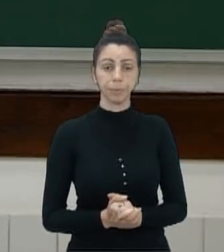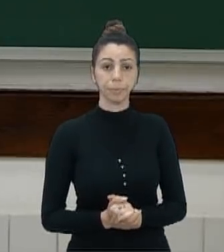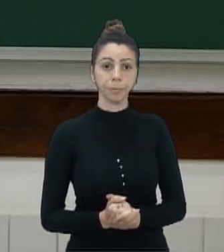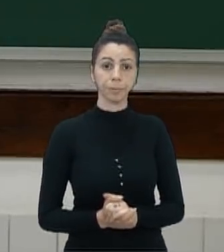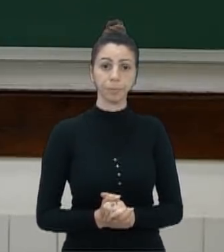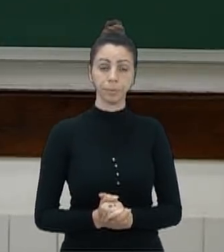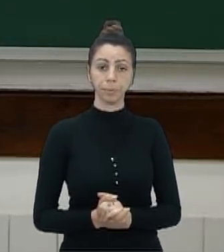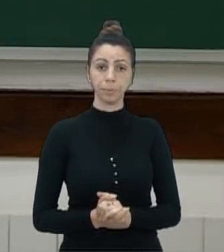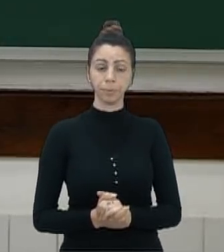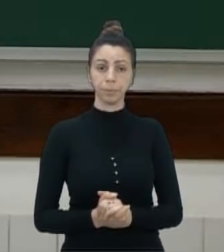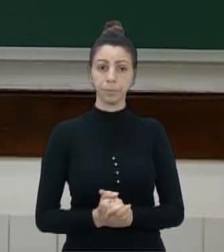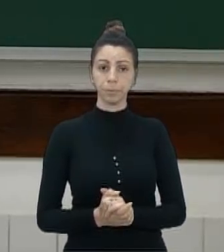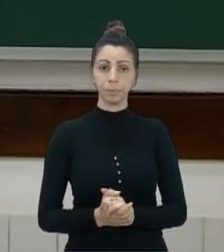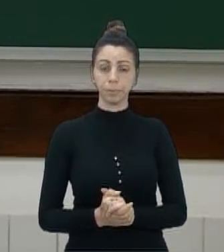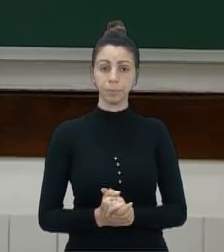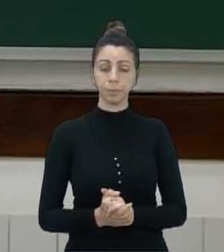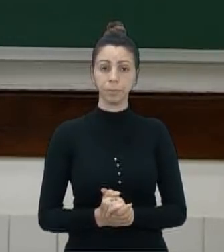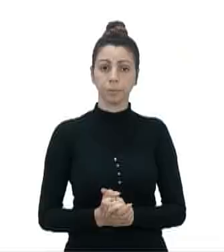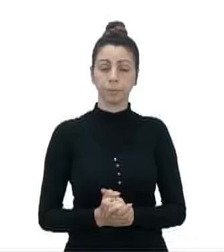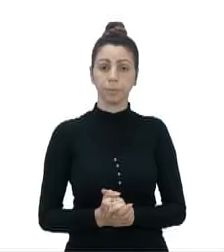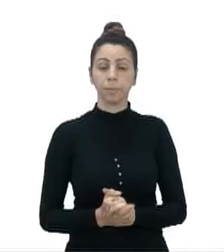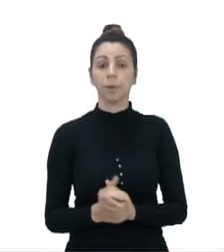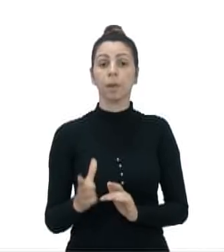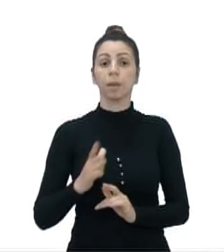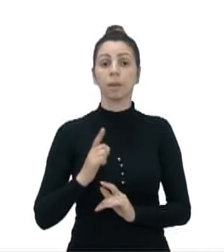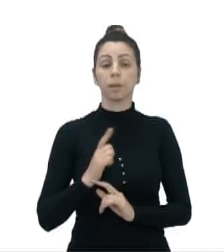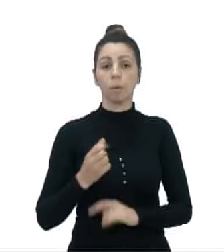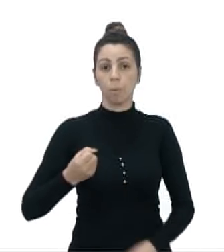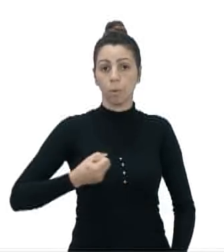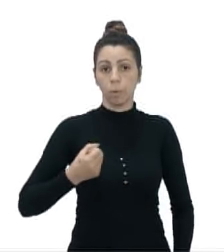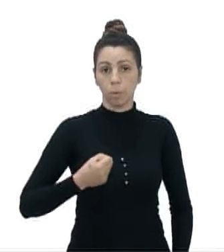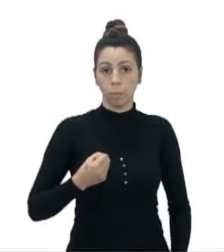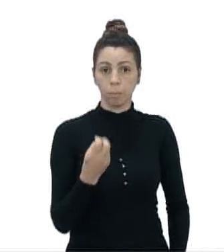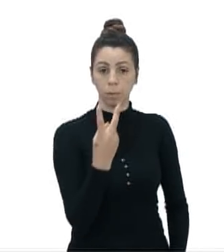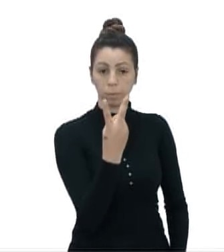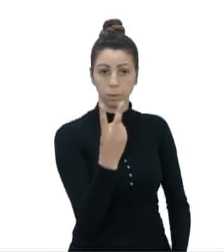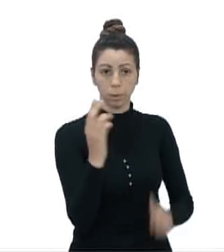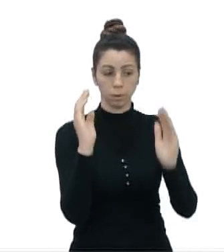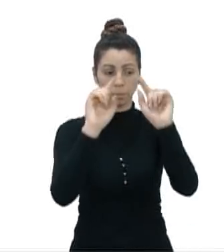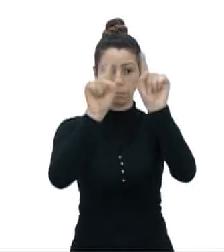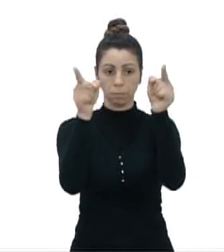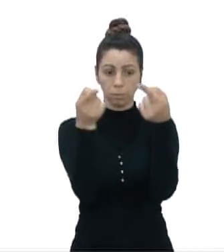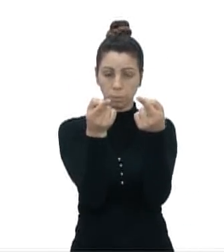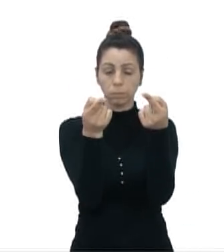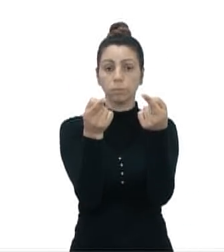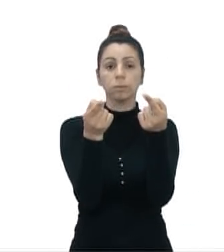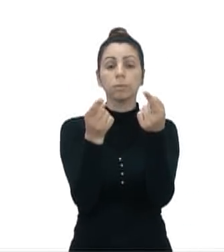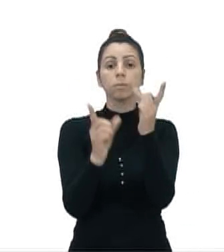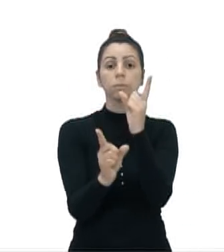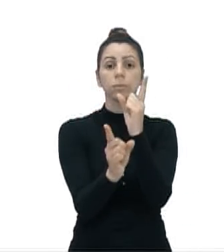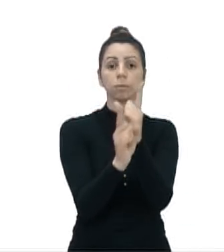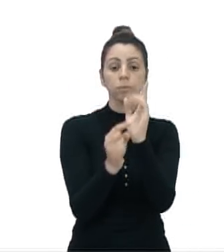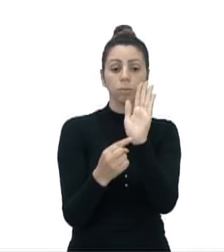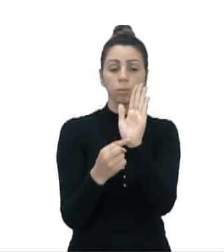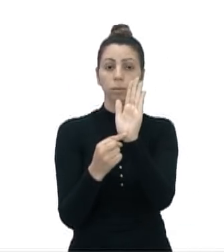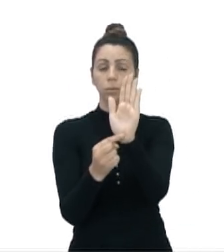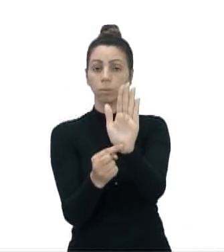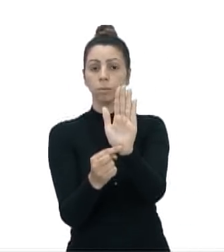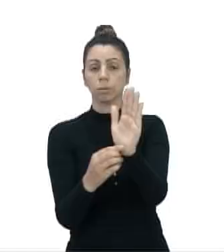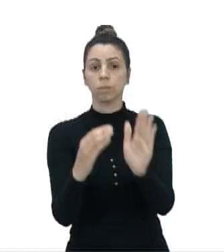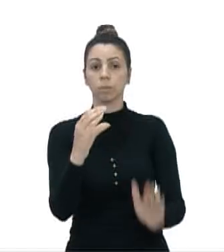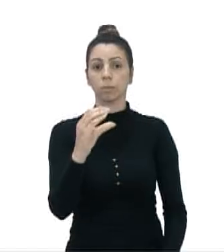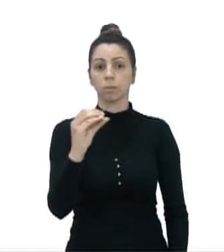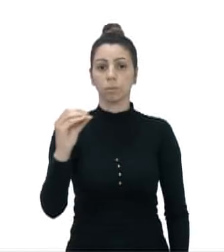Par ordenado. Qualquer ponto representado no plano cartesiano, ele é definido por suas